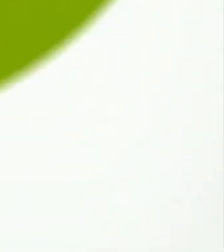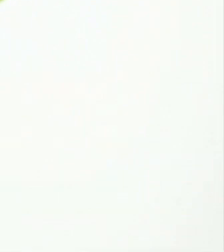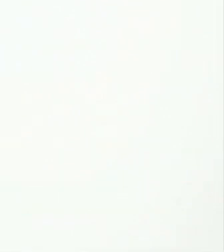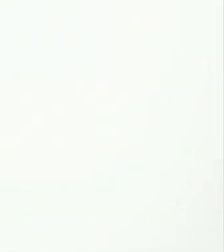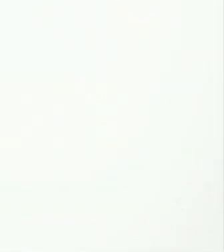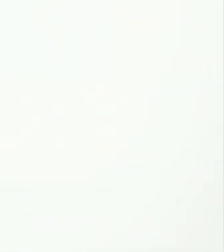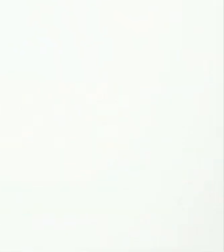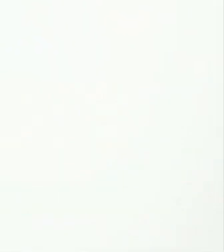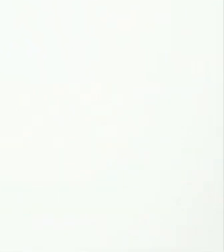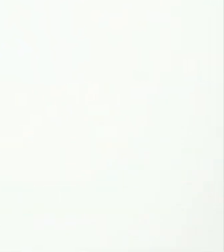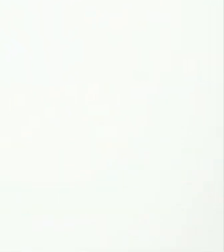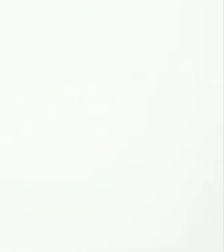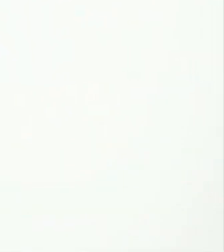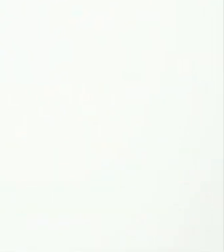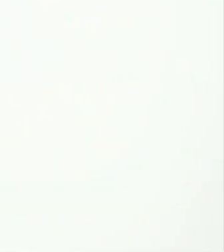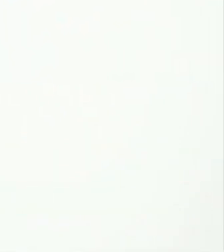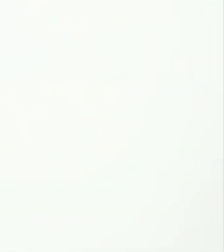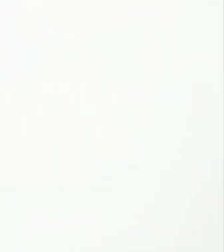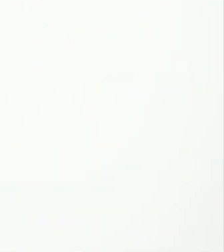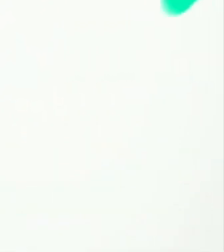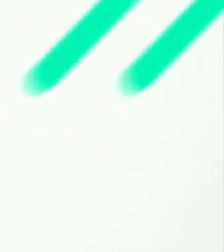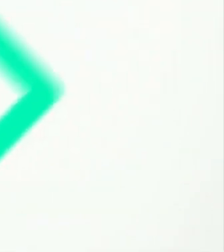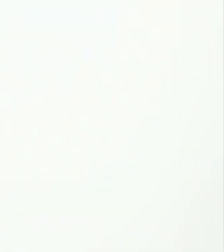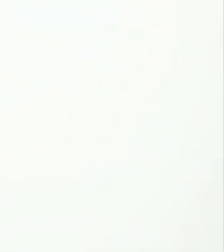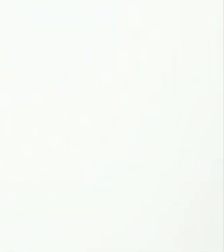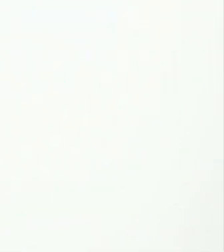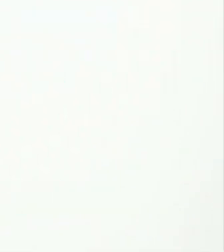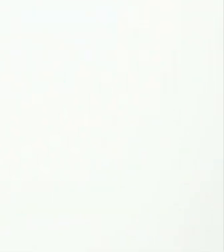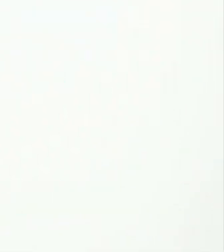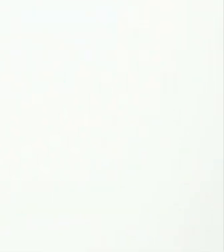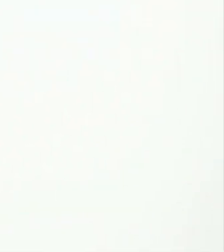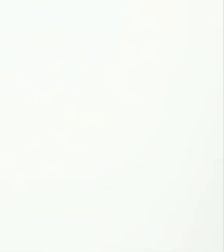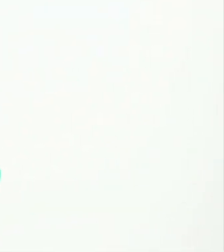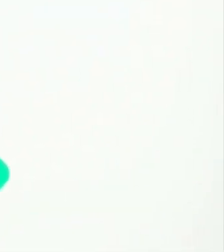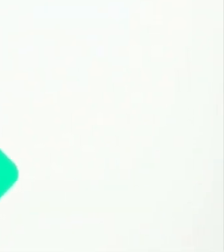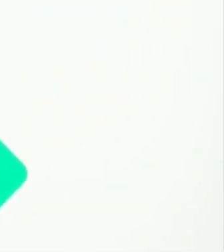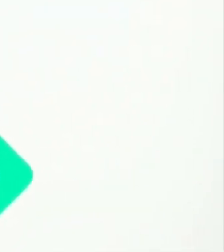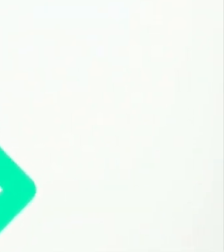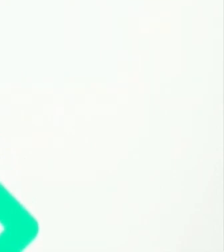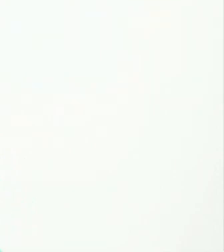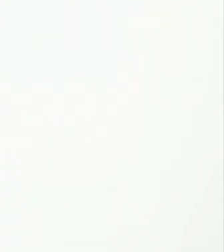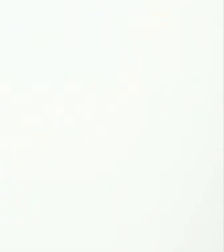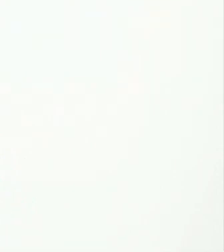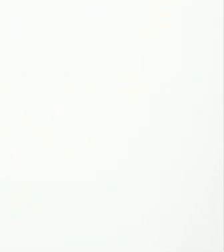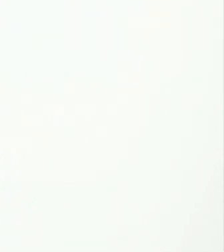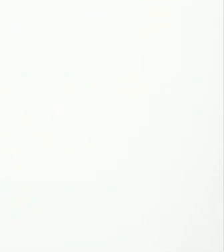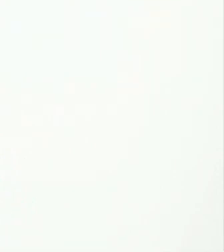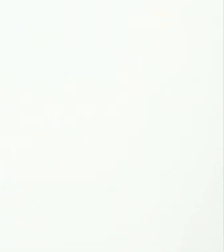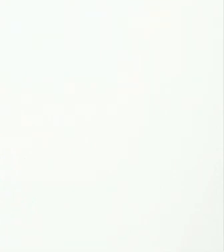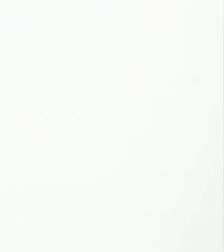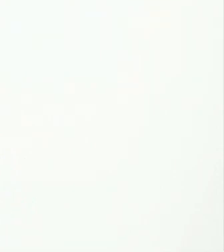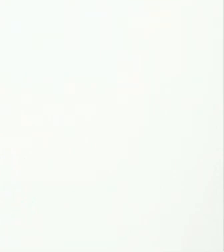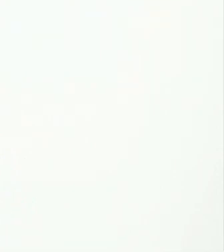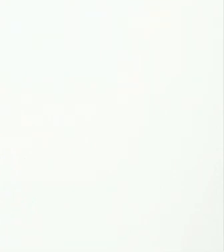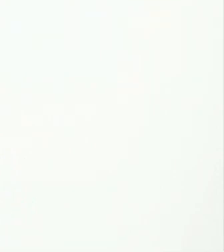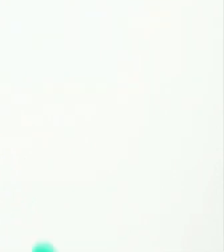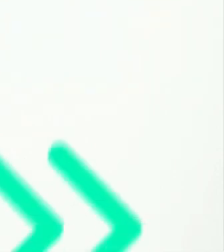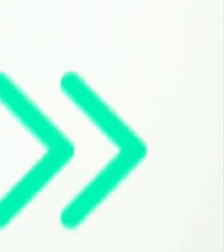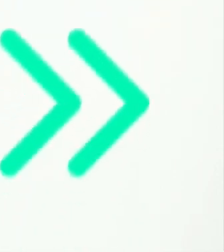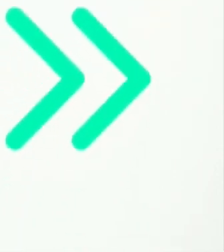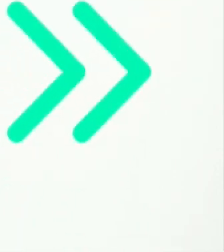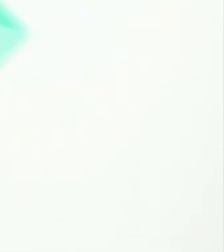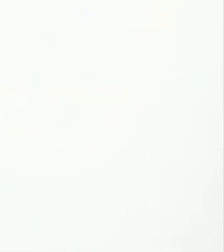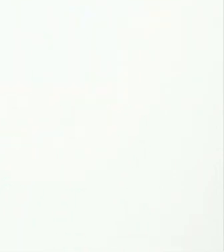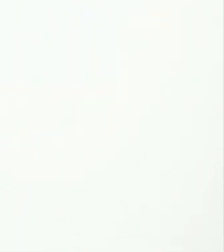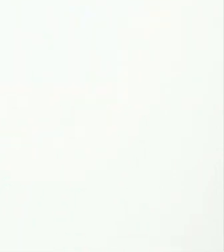pública, 21% ao setor de serviços, 20% à agropecuária e 4% à